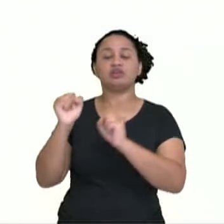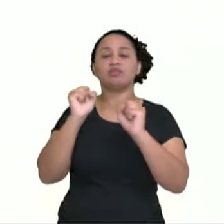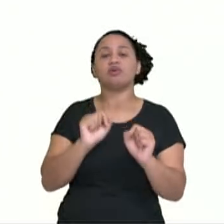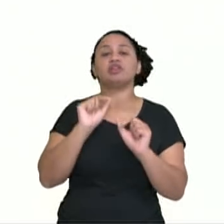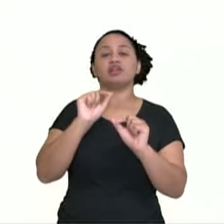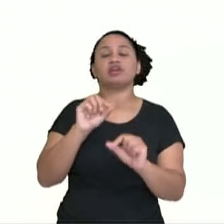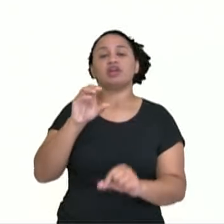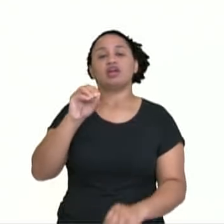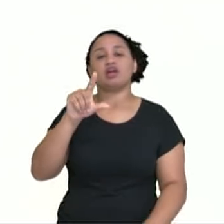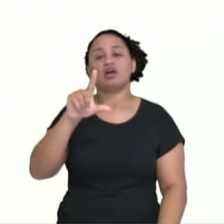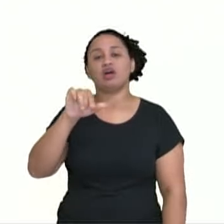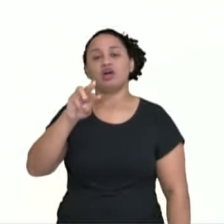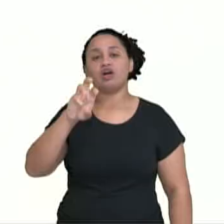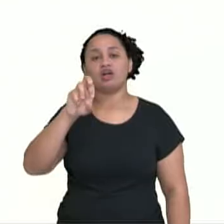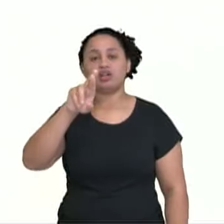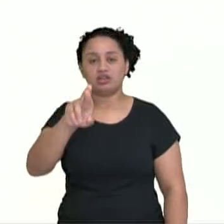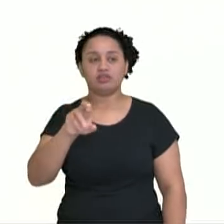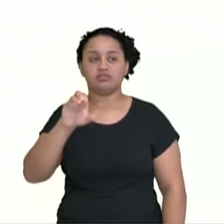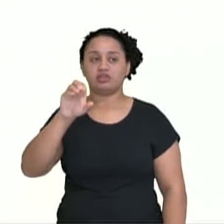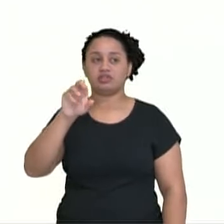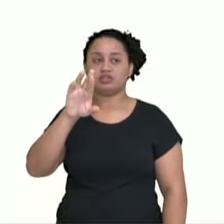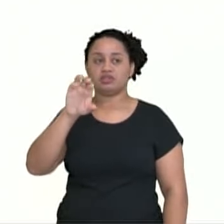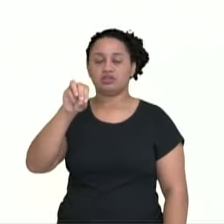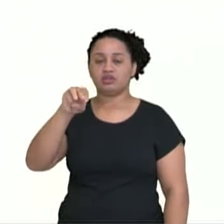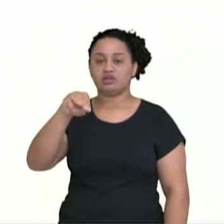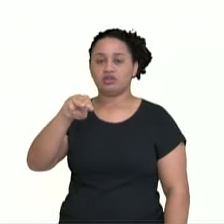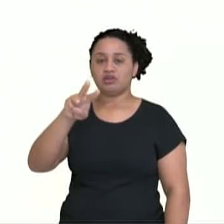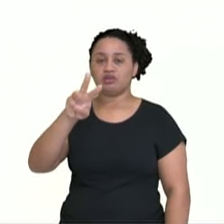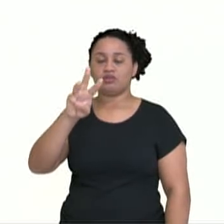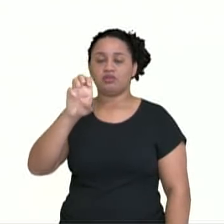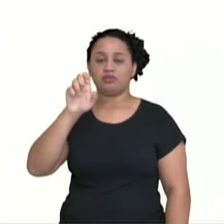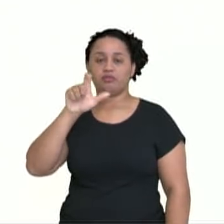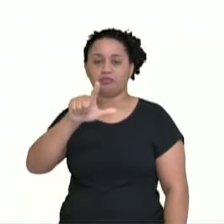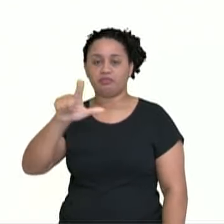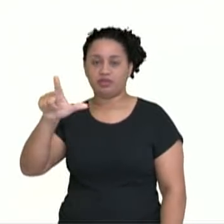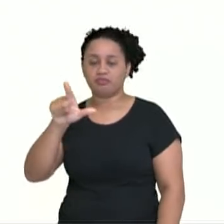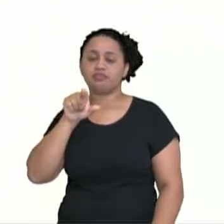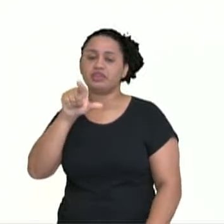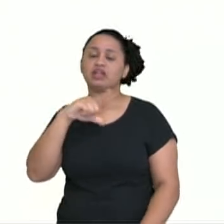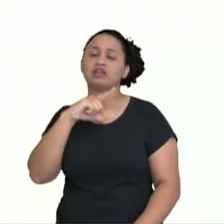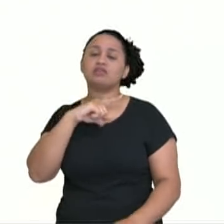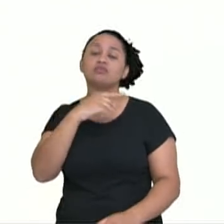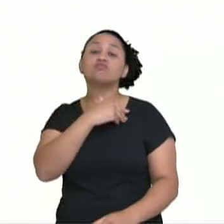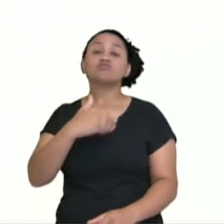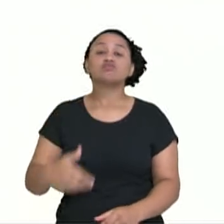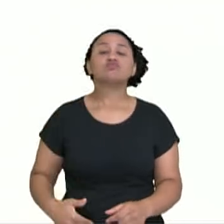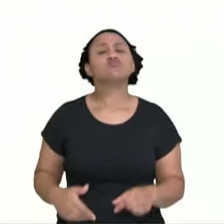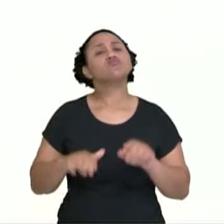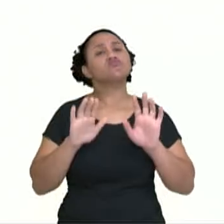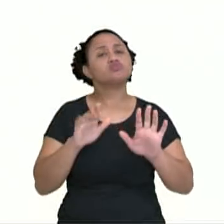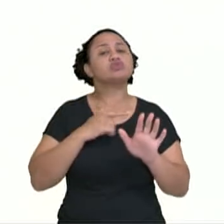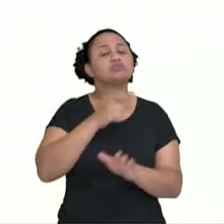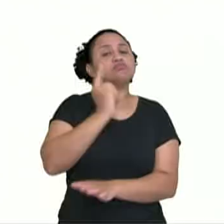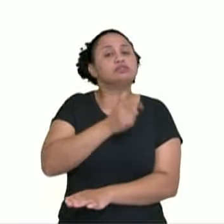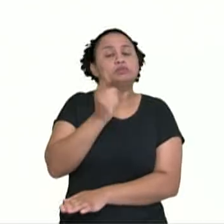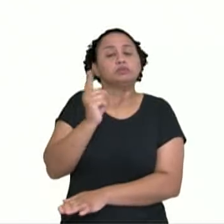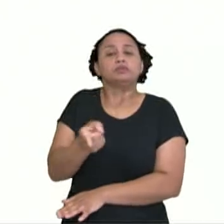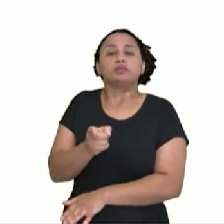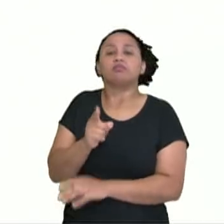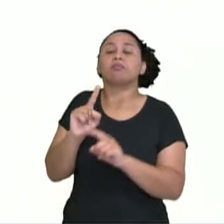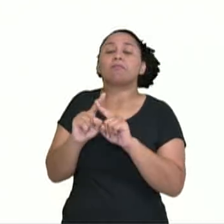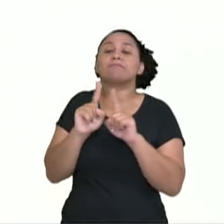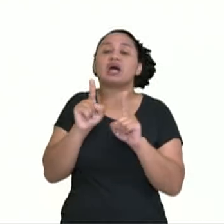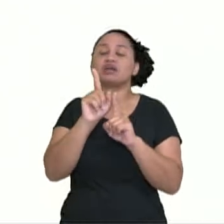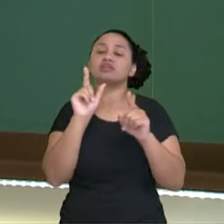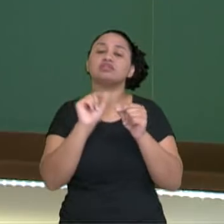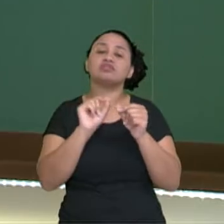puritano Oliver Cromwell. O Oliver Cromwell, gente, ele vai ter um governo, né, até de certa maneira ditatorial, mas ele vai